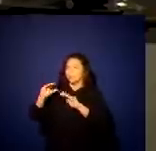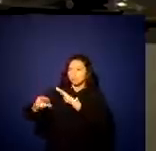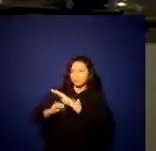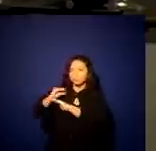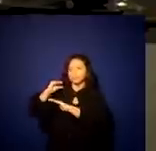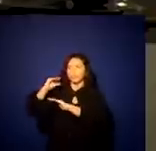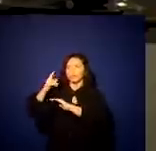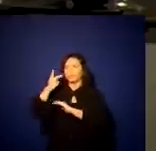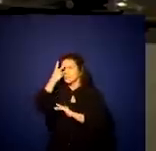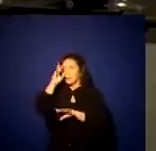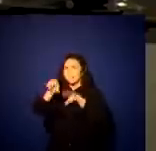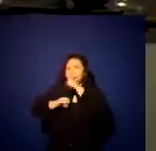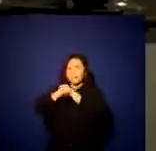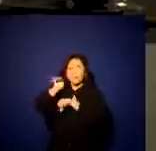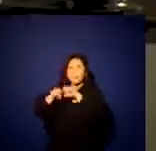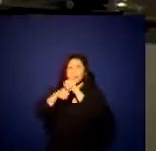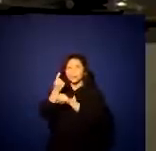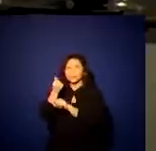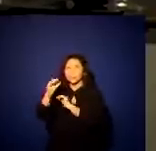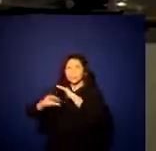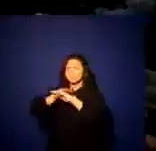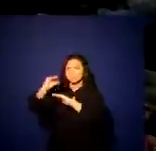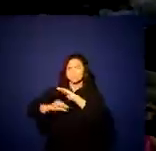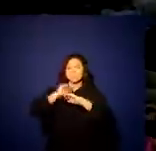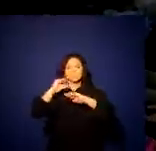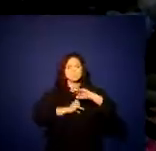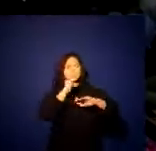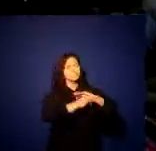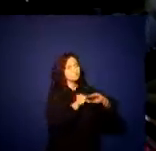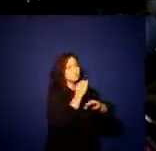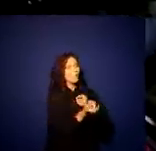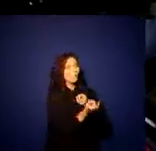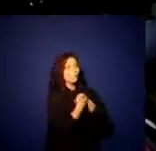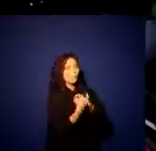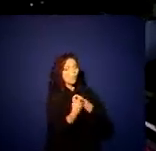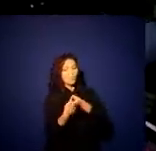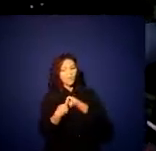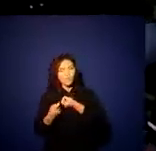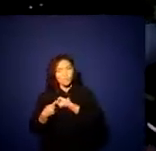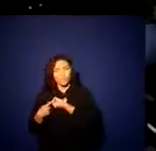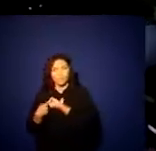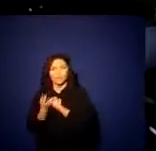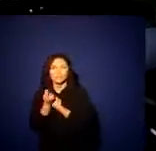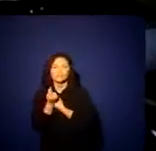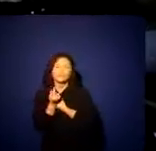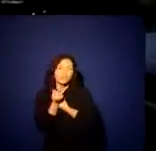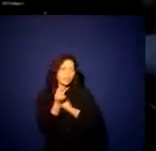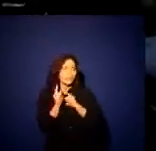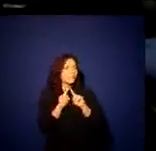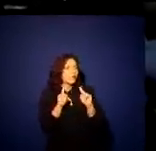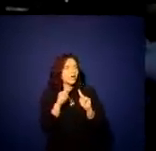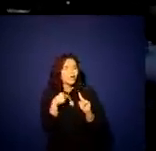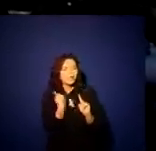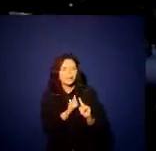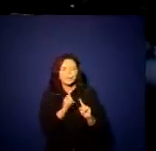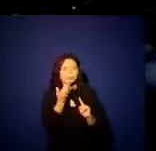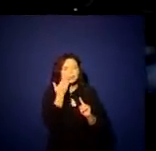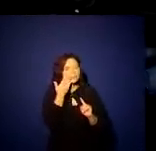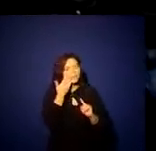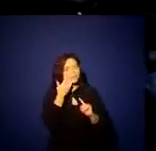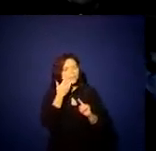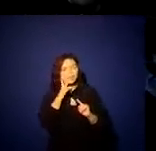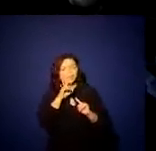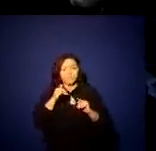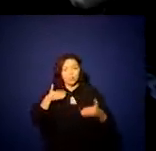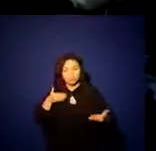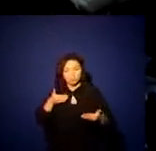era um pouco mais de 70 bilhões e eu acho que havia uma expectativa Entre todos nós de que as saídas pudessem desacelerar esse ano né